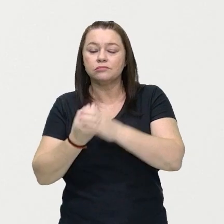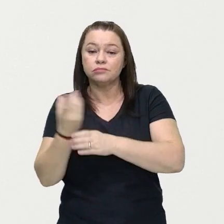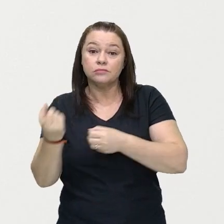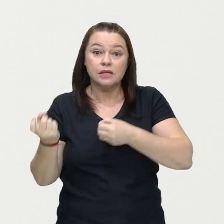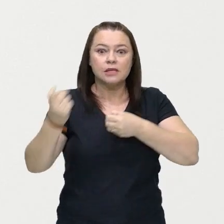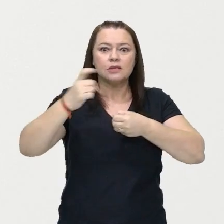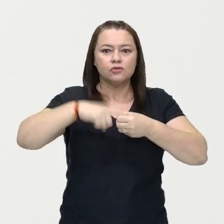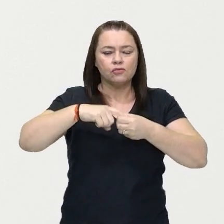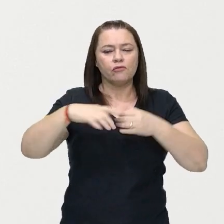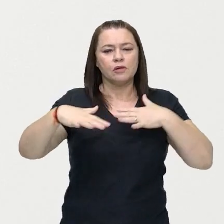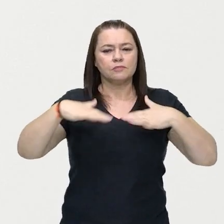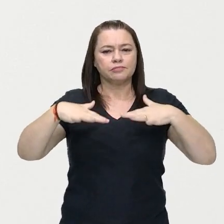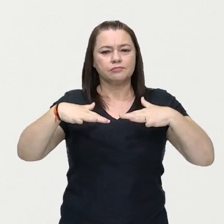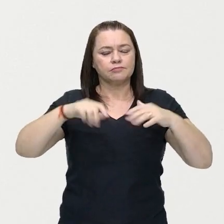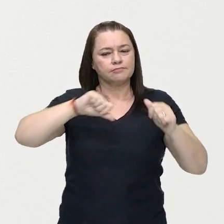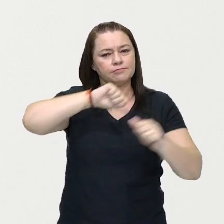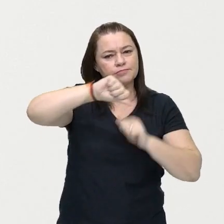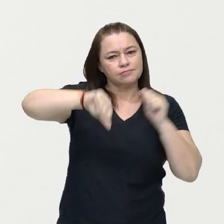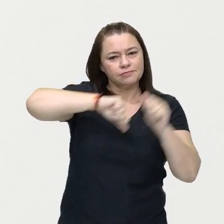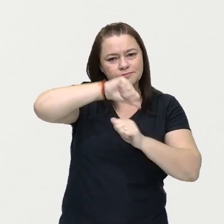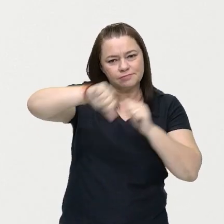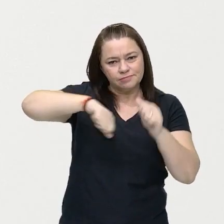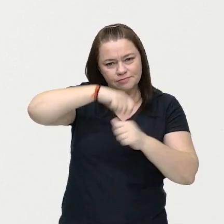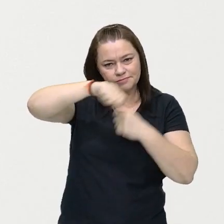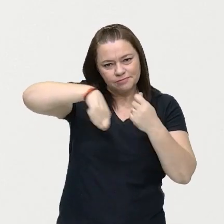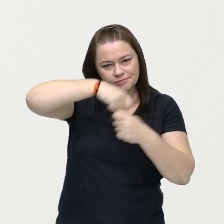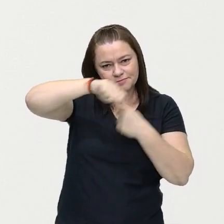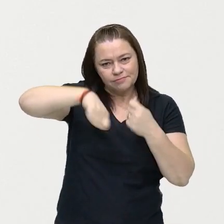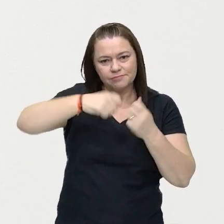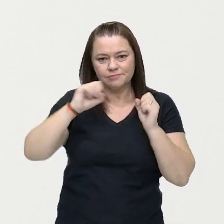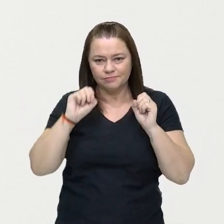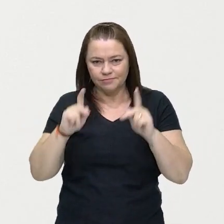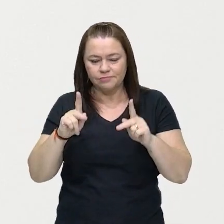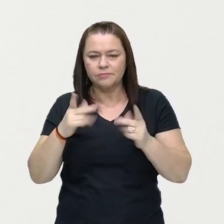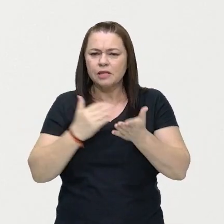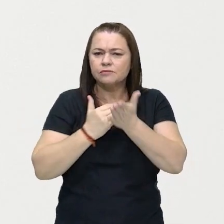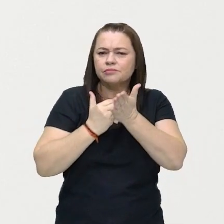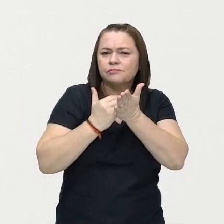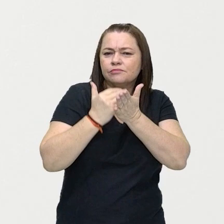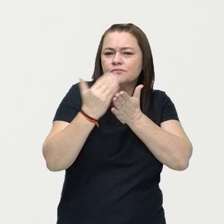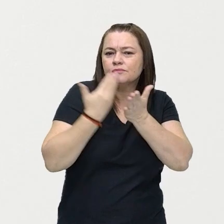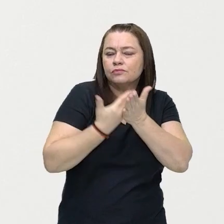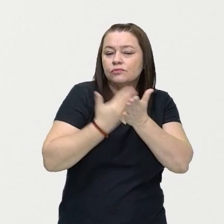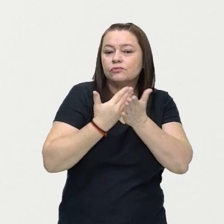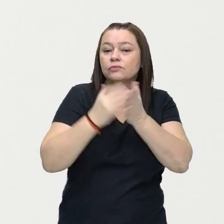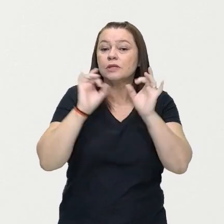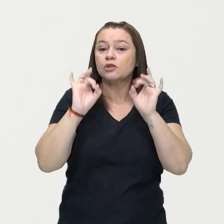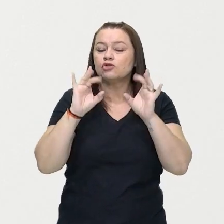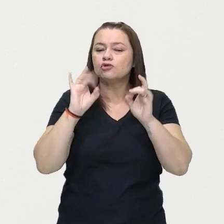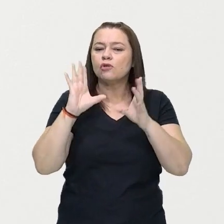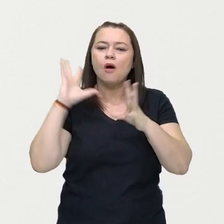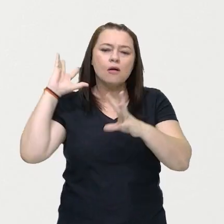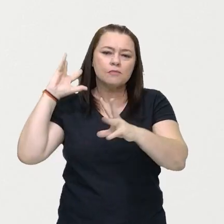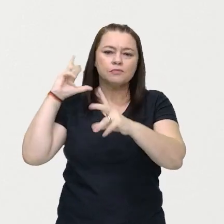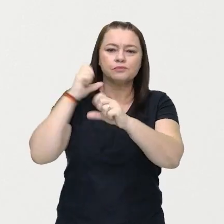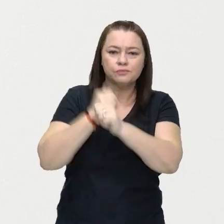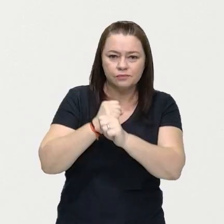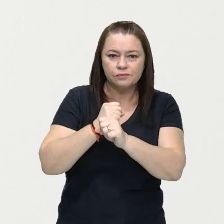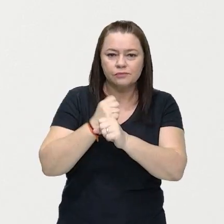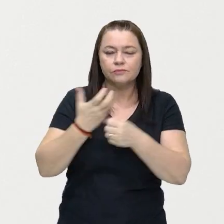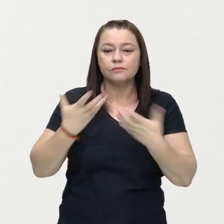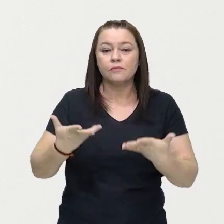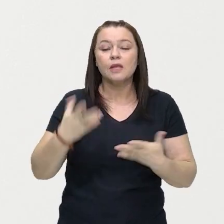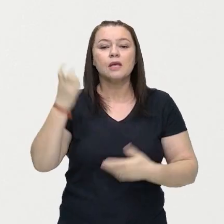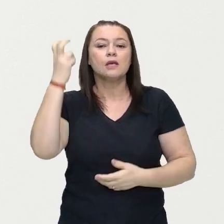volta a movimentar o nosso estado, certo? Falamos isso no início da aula, que estamos apenas revisando. E quando falamos